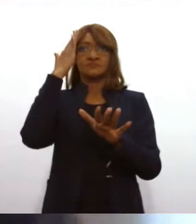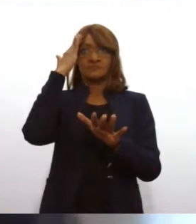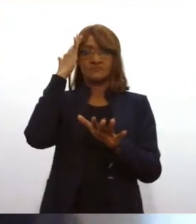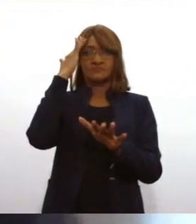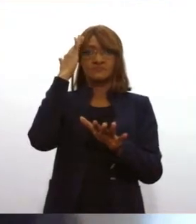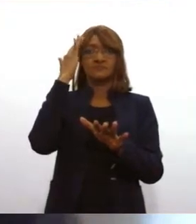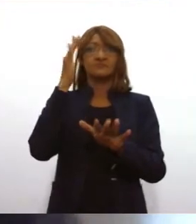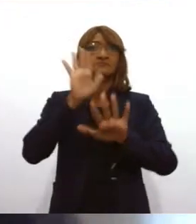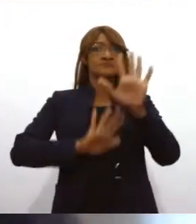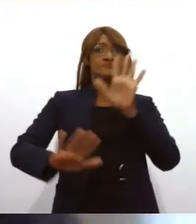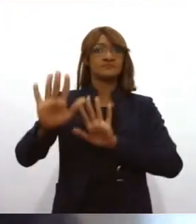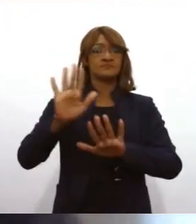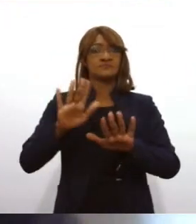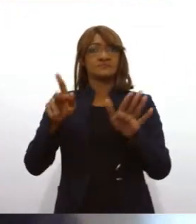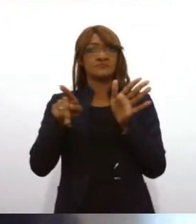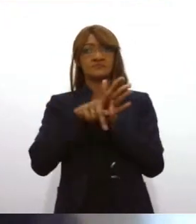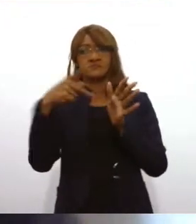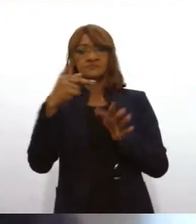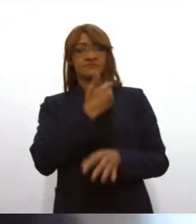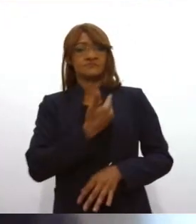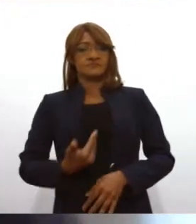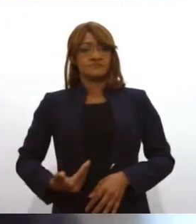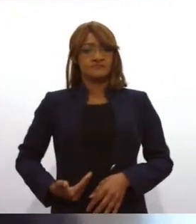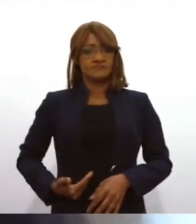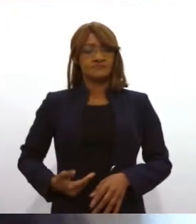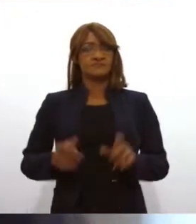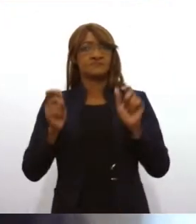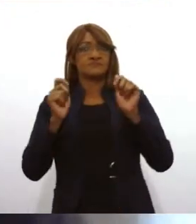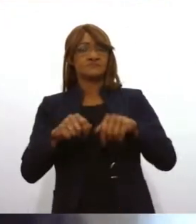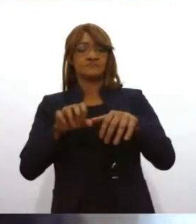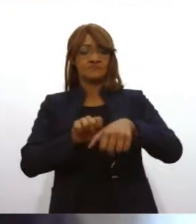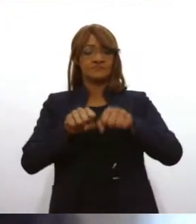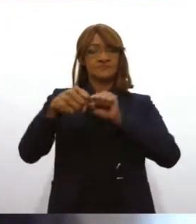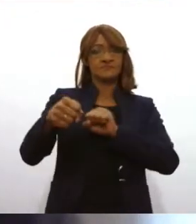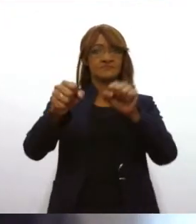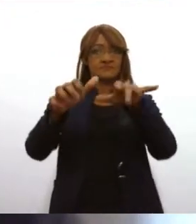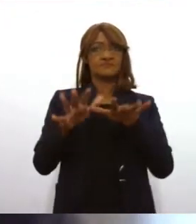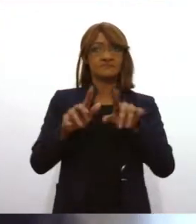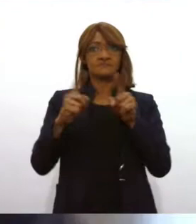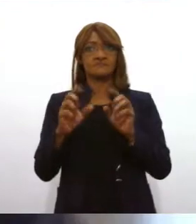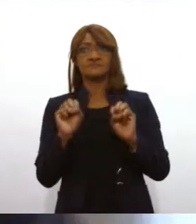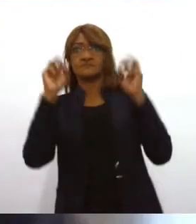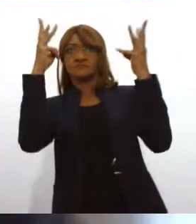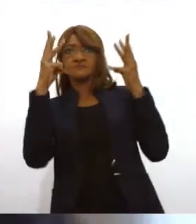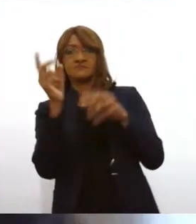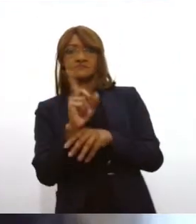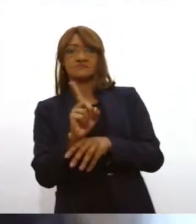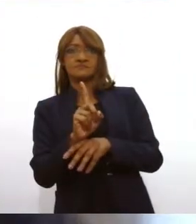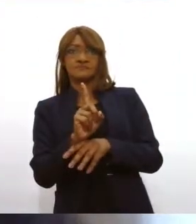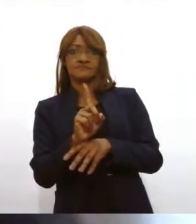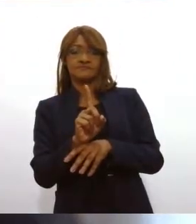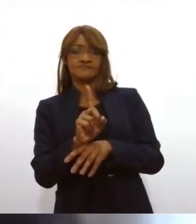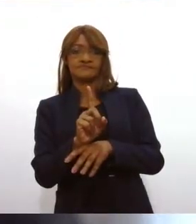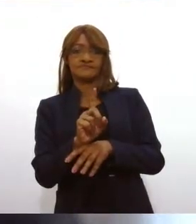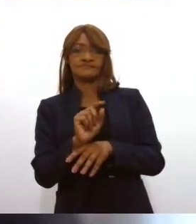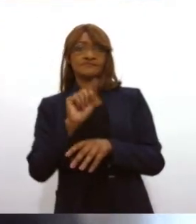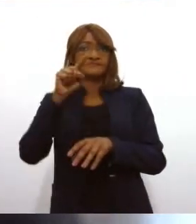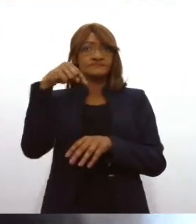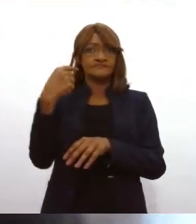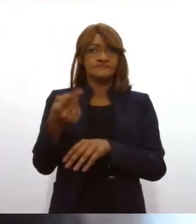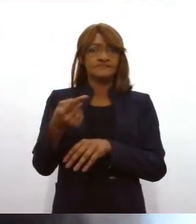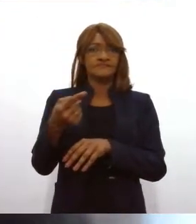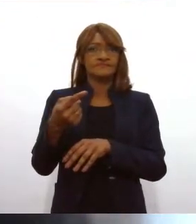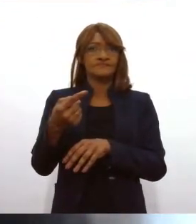governo, para, por exemplo, permitir uma formatura no teatro, mas ainda não permitir um show. A gente vai discutir isso, acredito que na